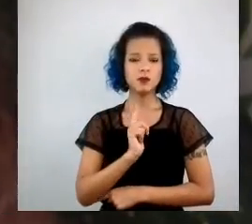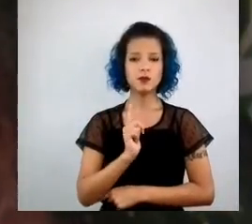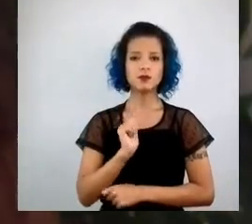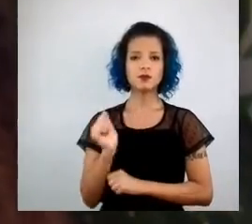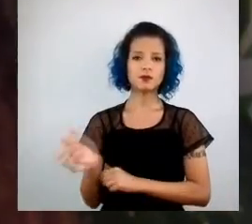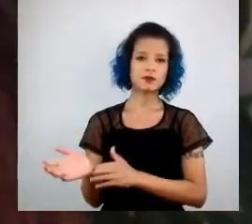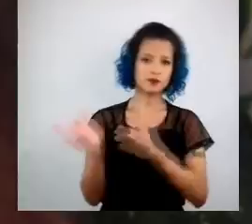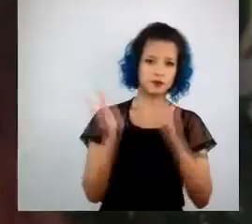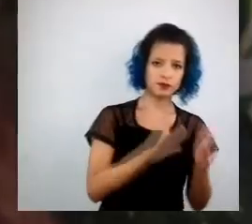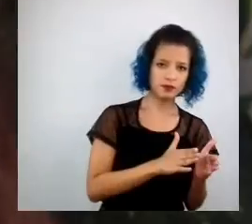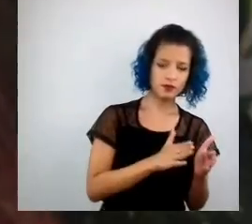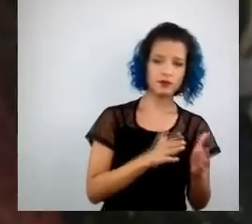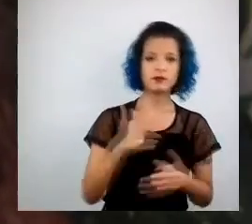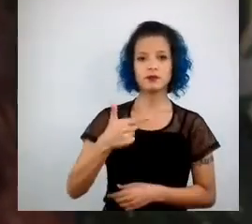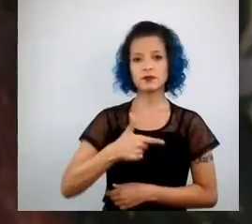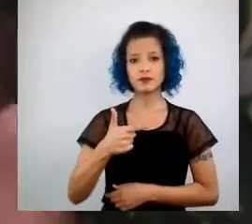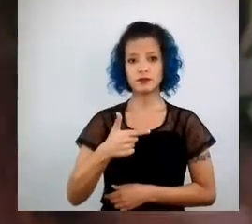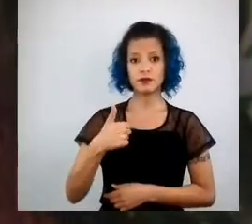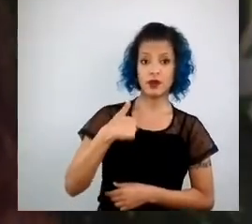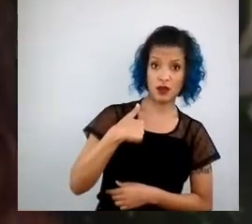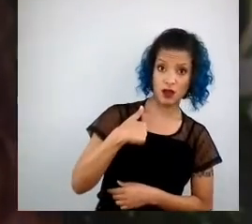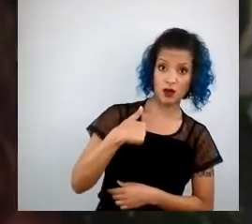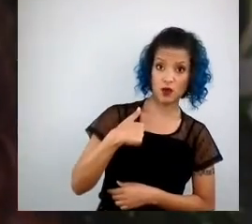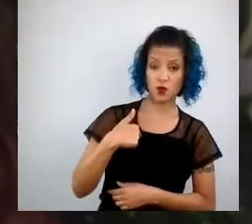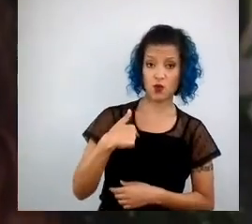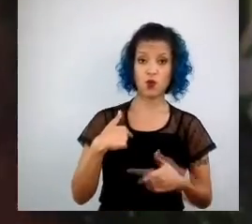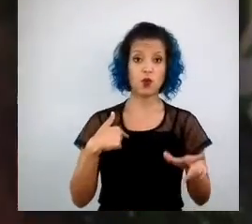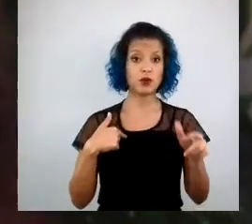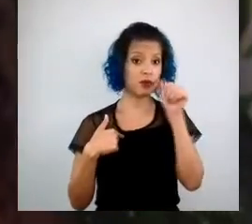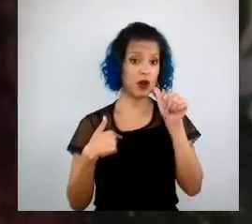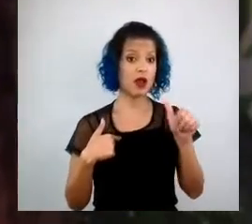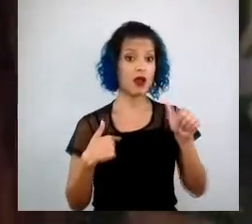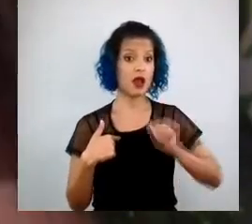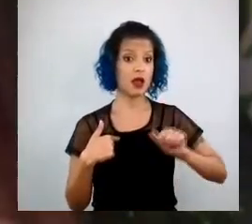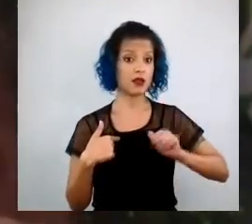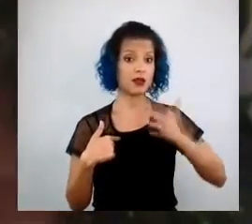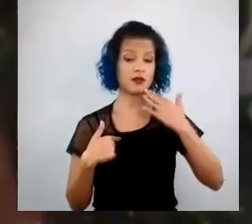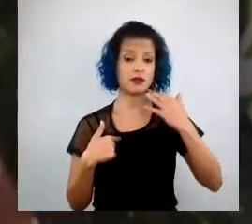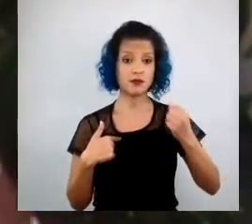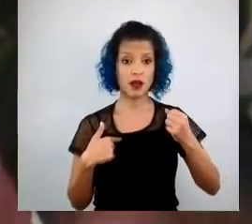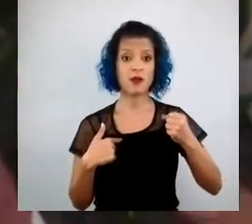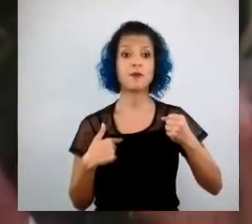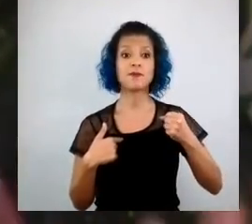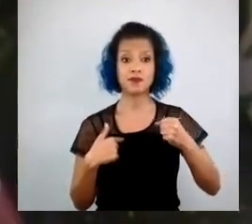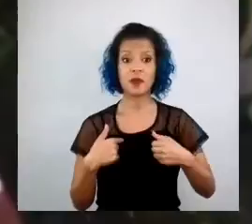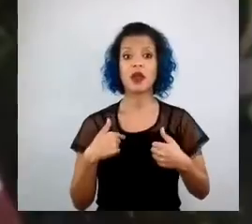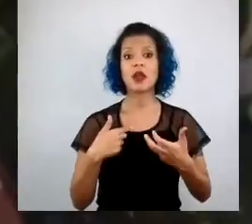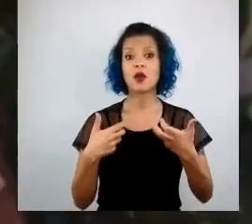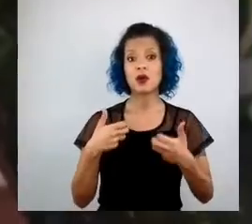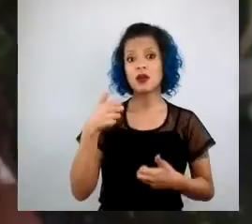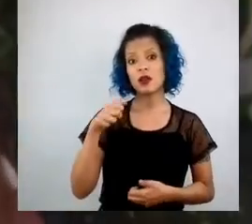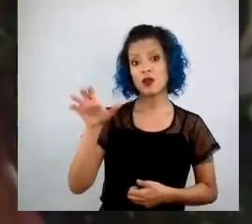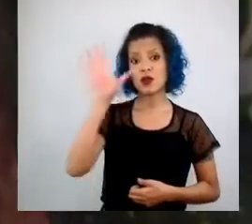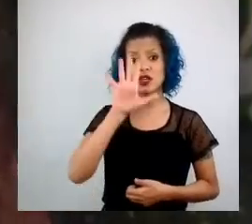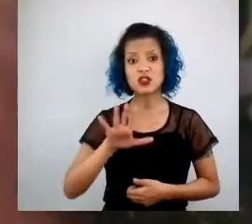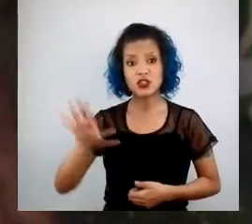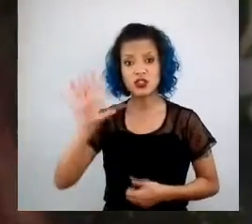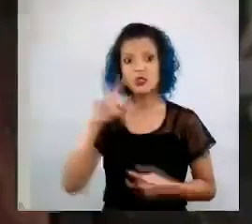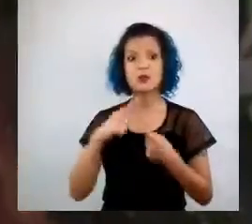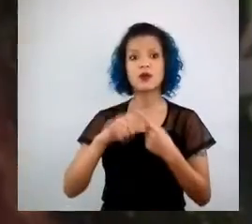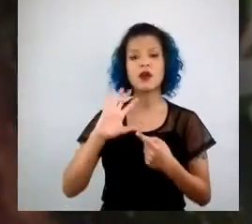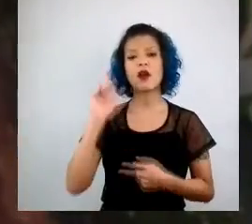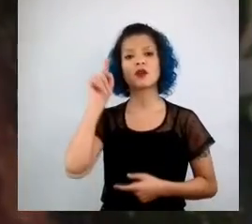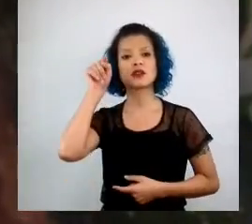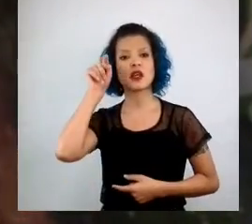ficado entre eu e uma atriz branca, e eu tinha até uma vantagem, porque eu sou nordestina, o filme se passava no Nordeste, enfim.